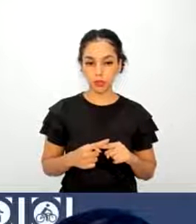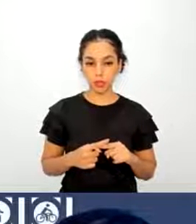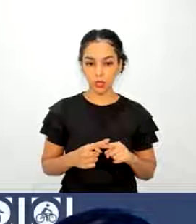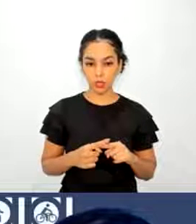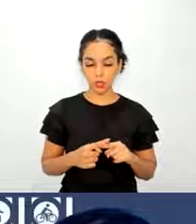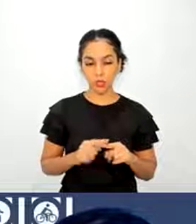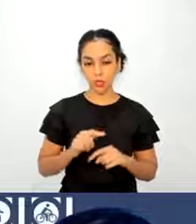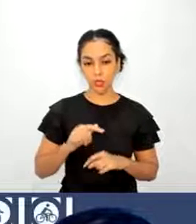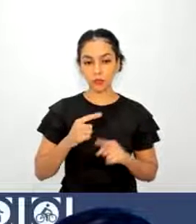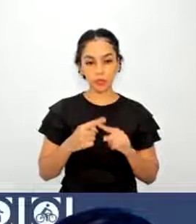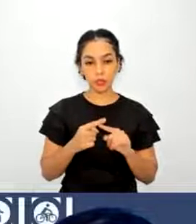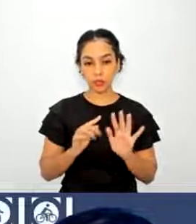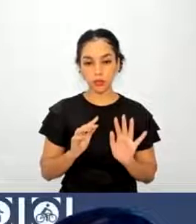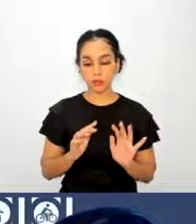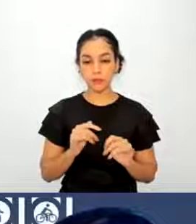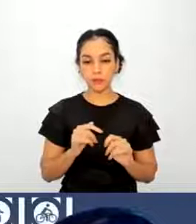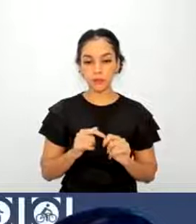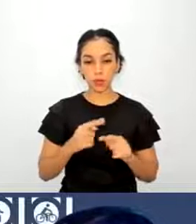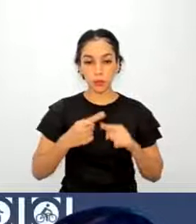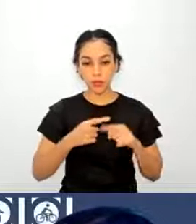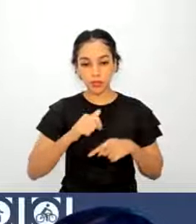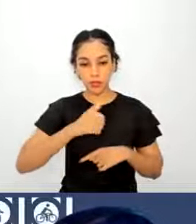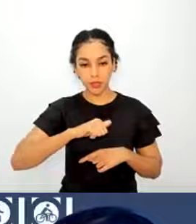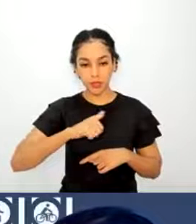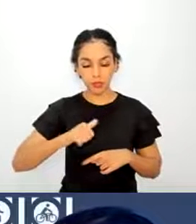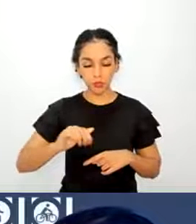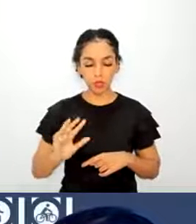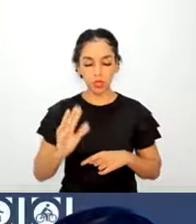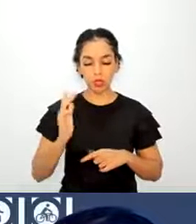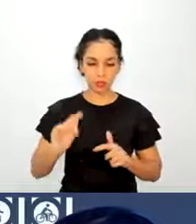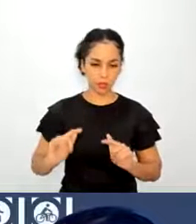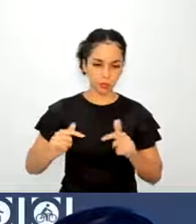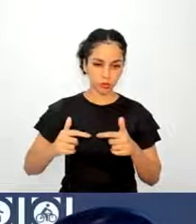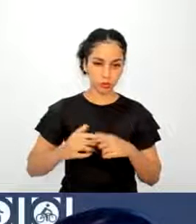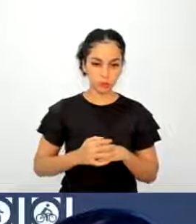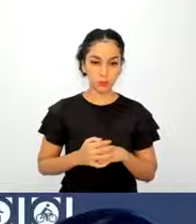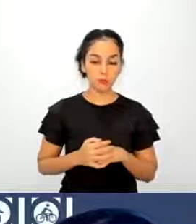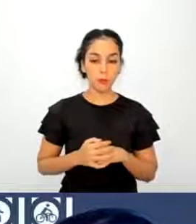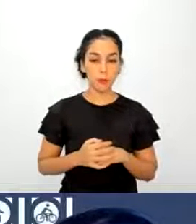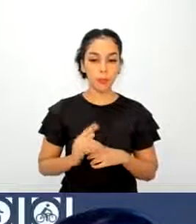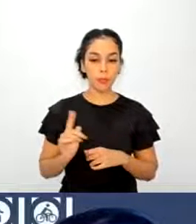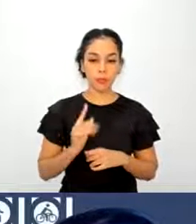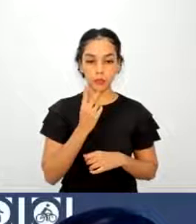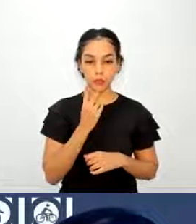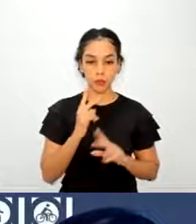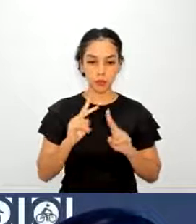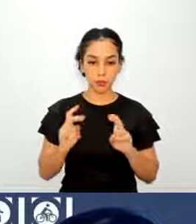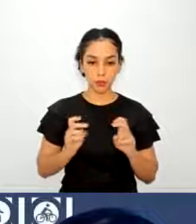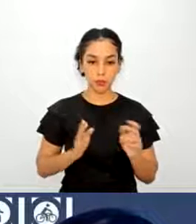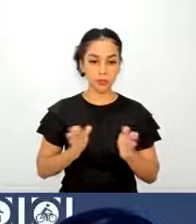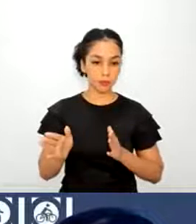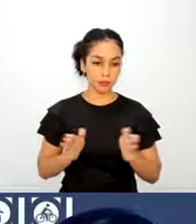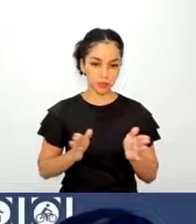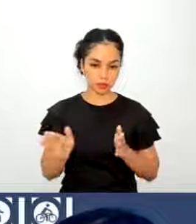na análise dos casos, das ações, não foi abordada a questão da